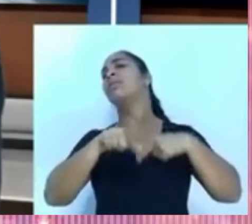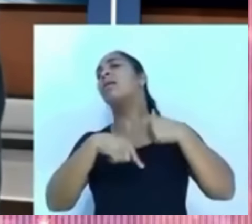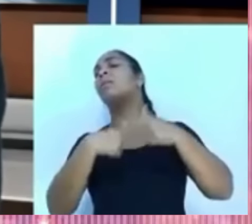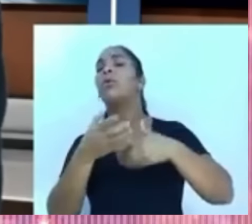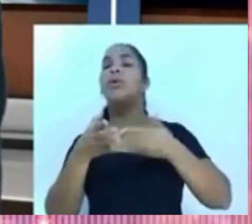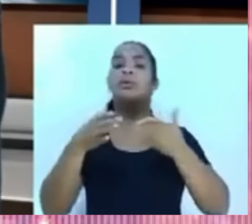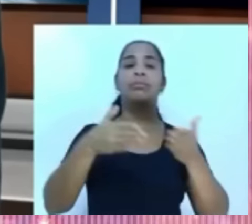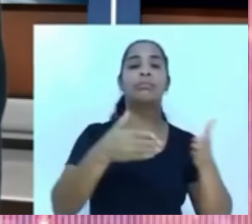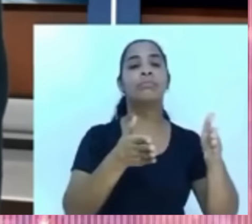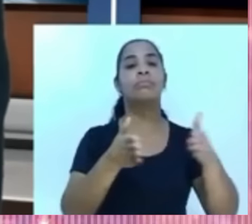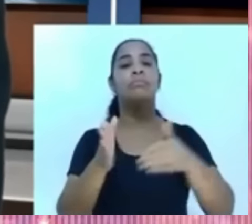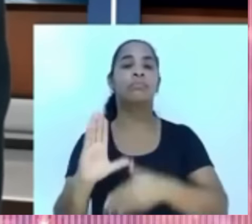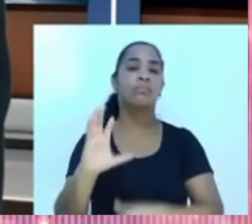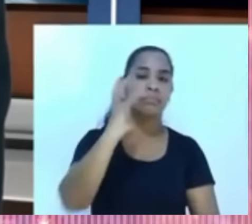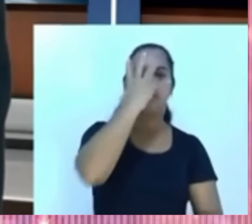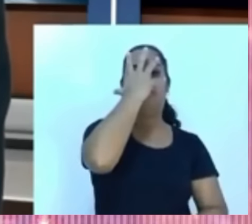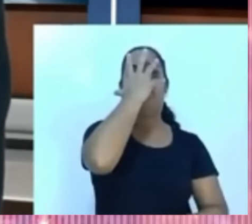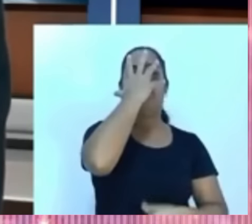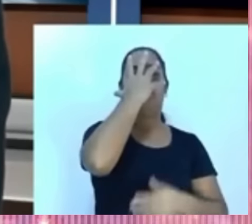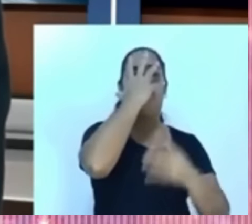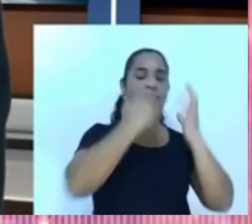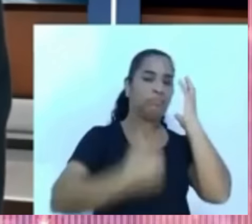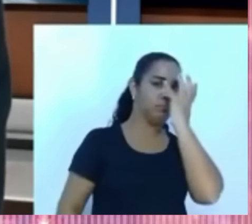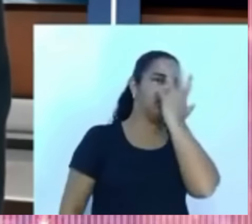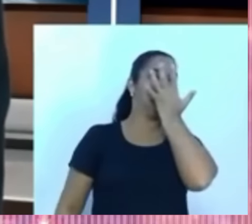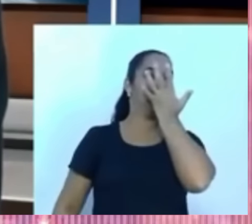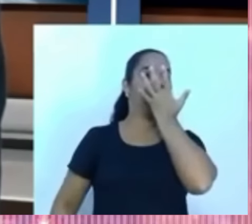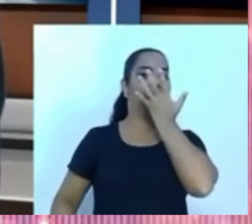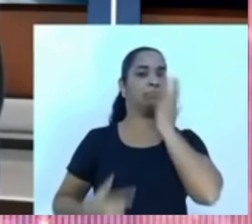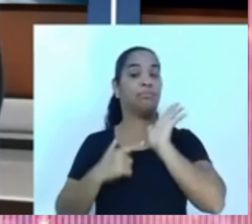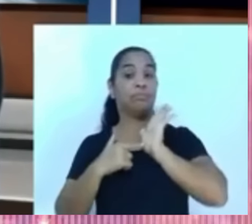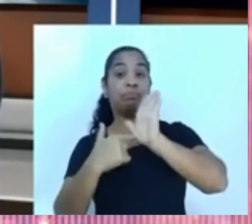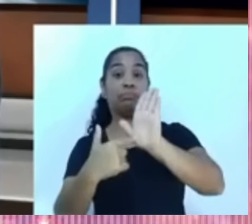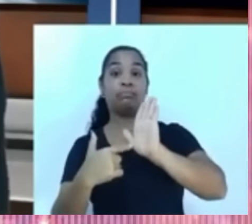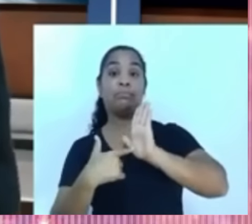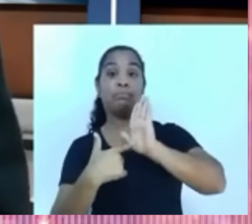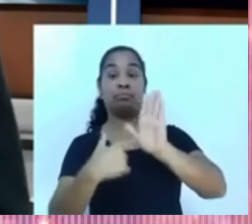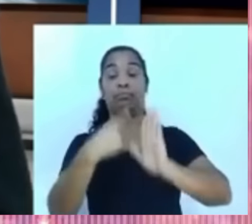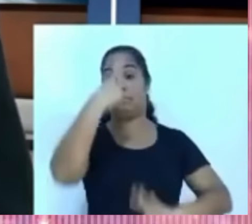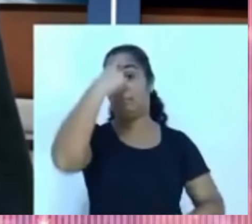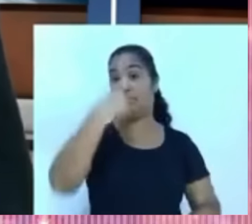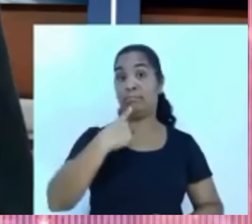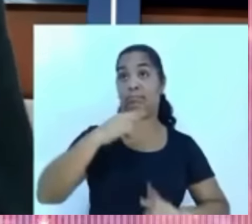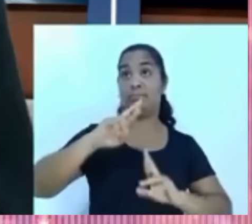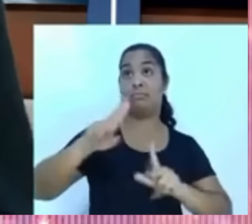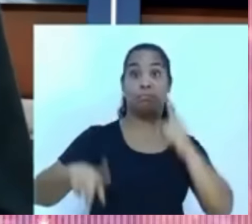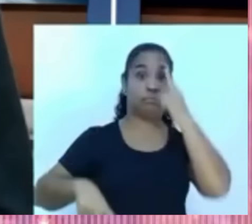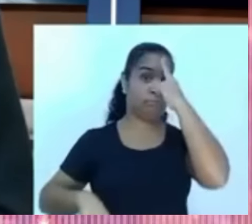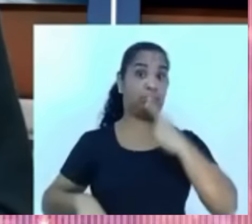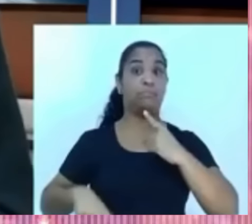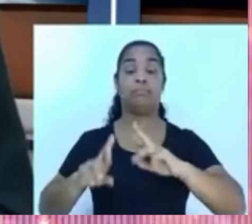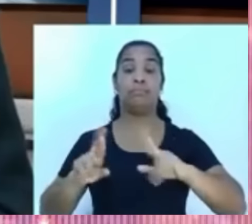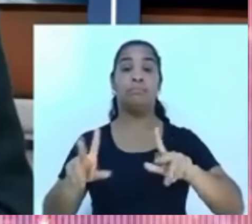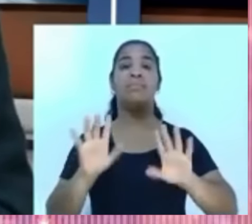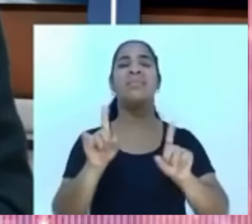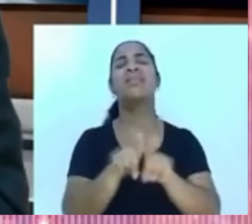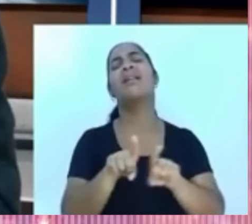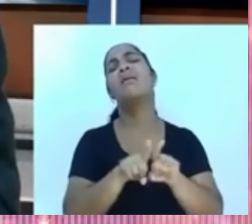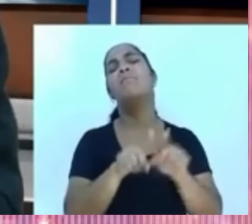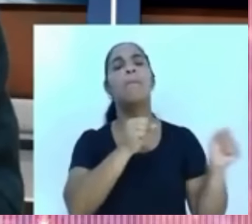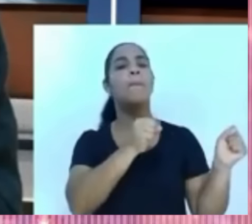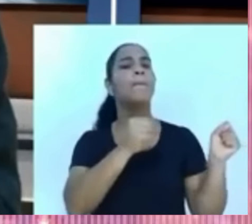ter vos várias expressões de personagem E também o poder temporário